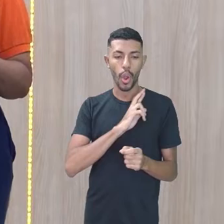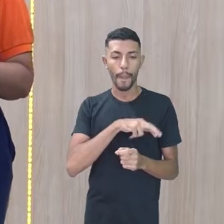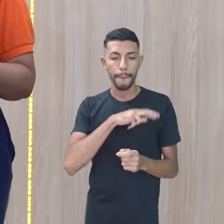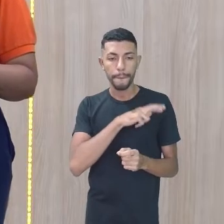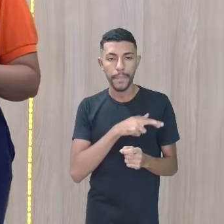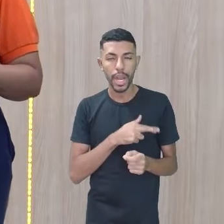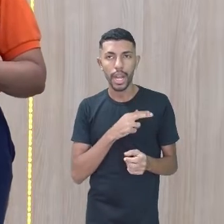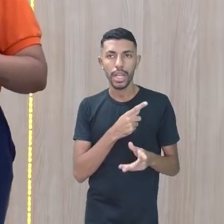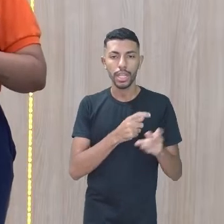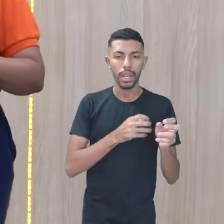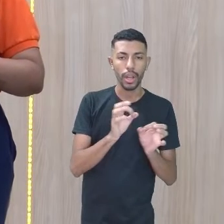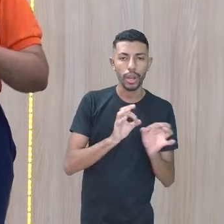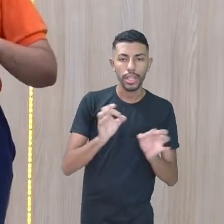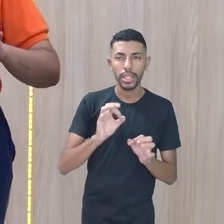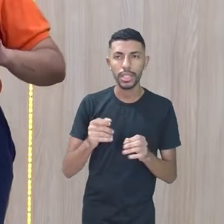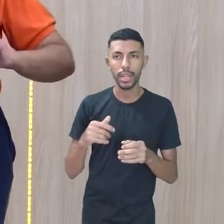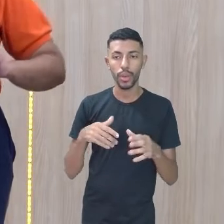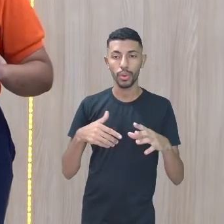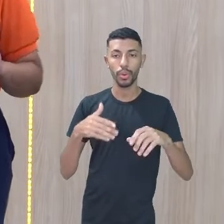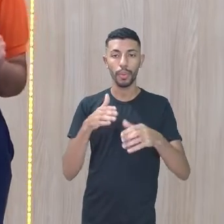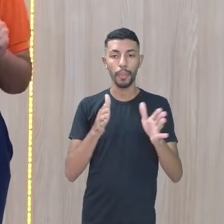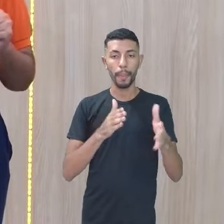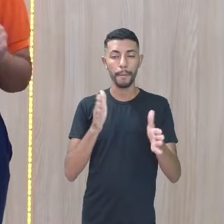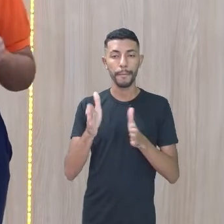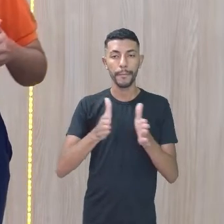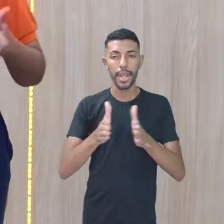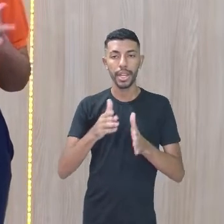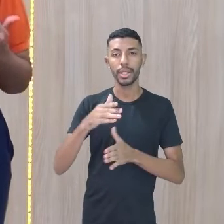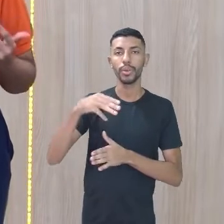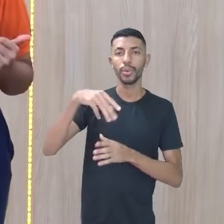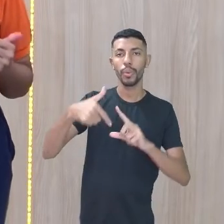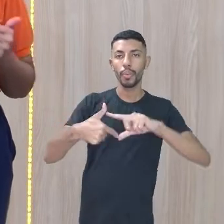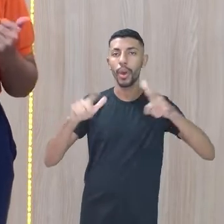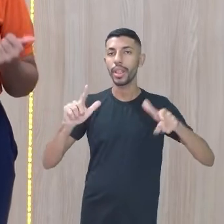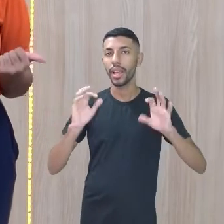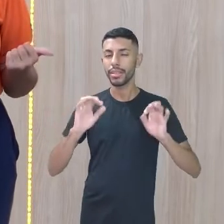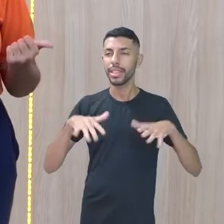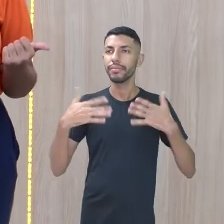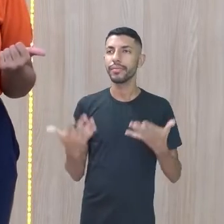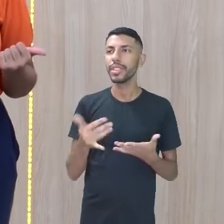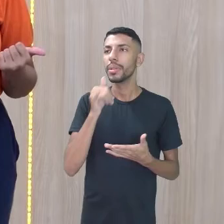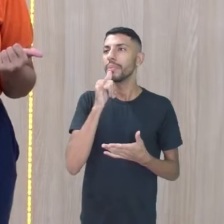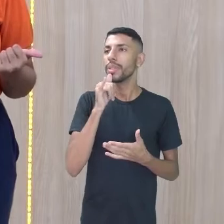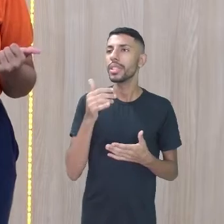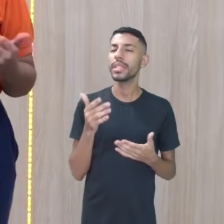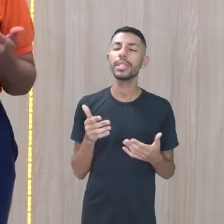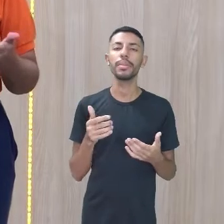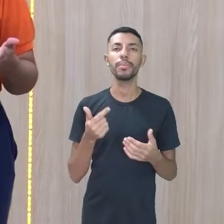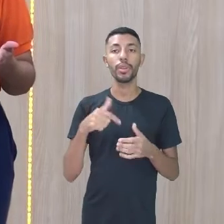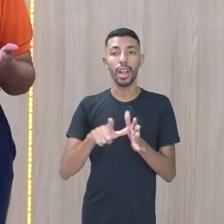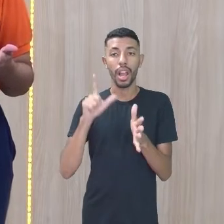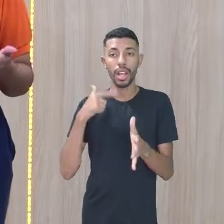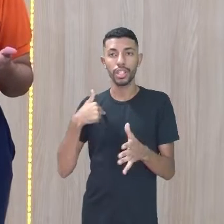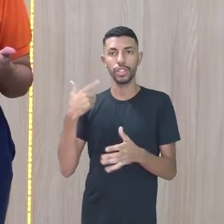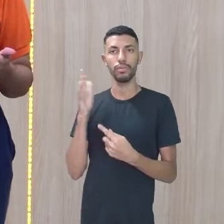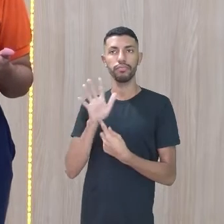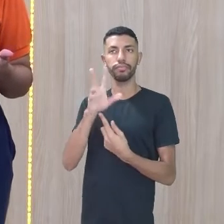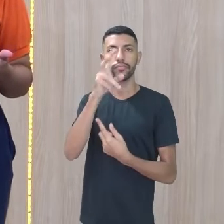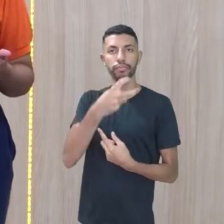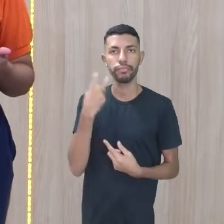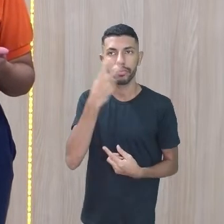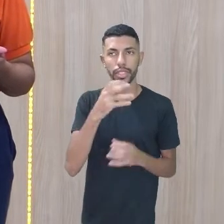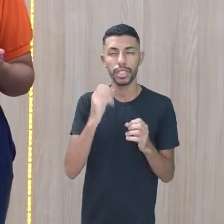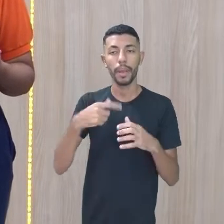romances no período moderno. Então, antes de eu chegar na minha exposição oral, eu preciso